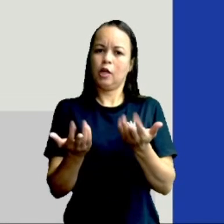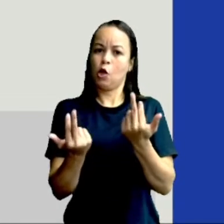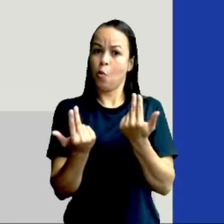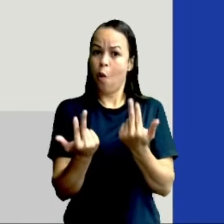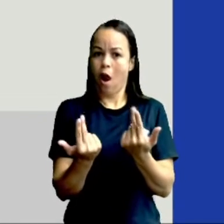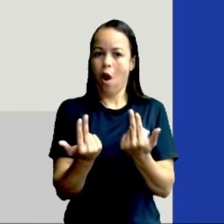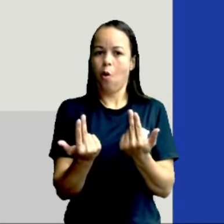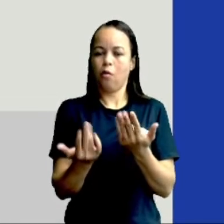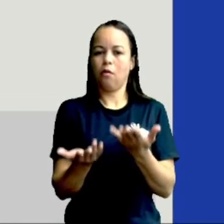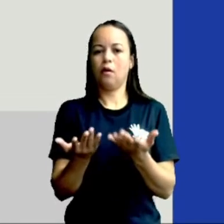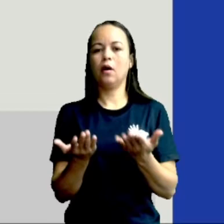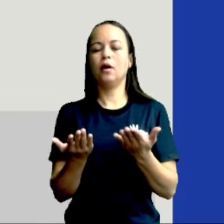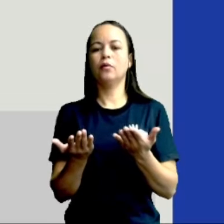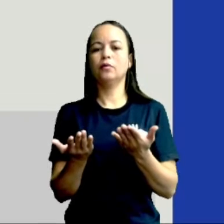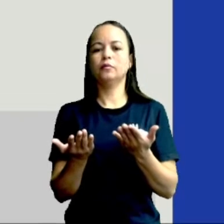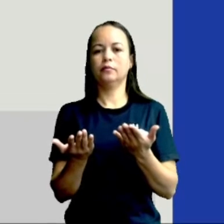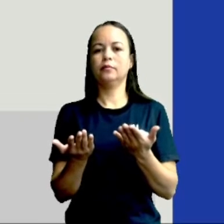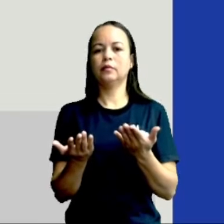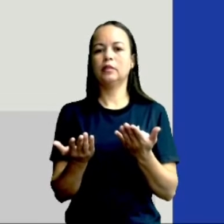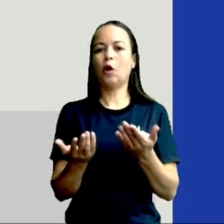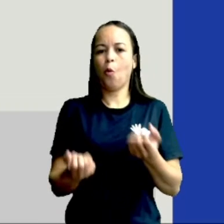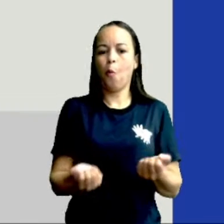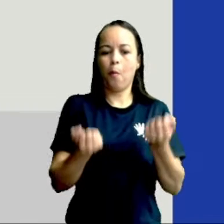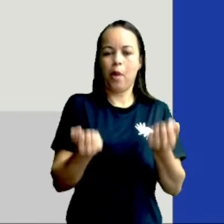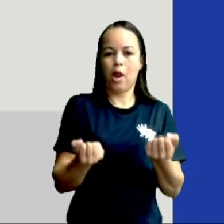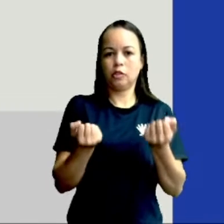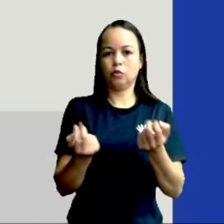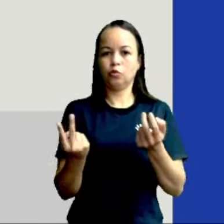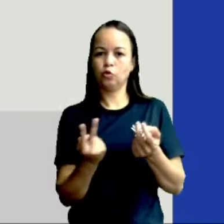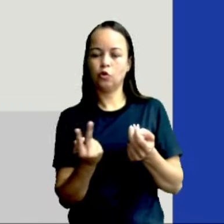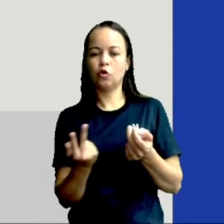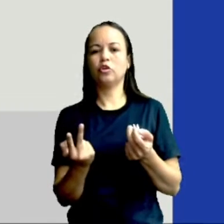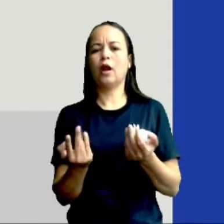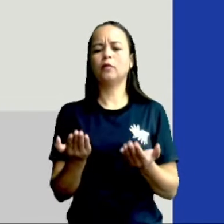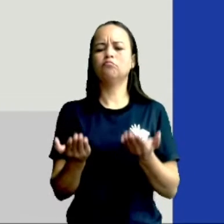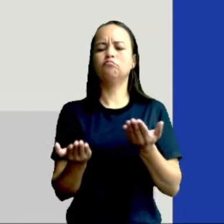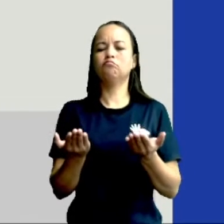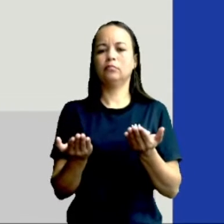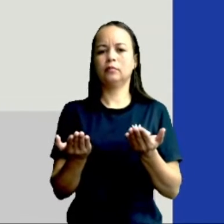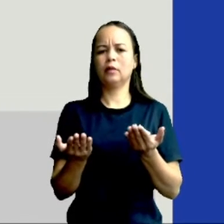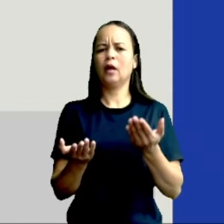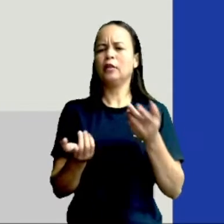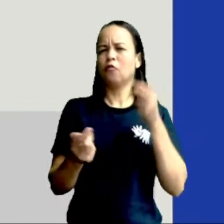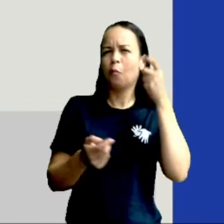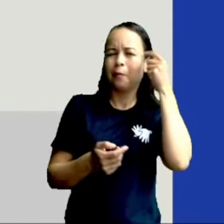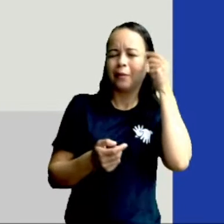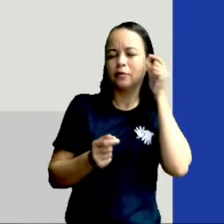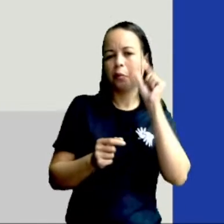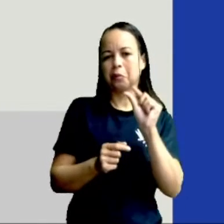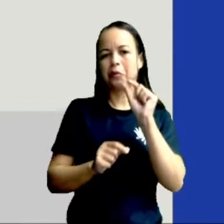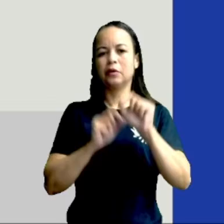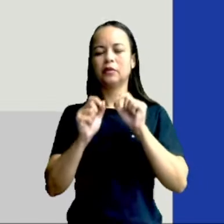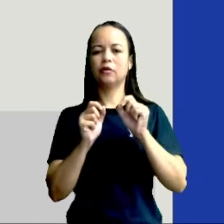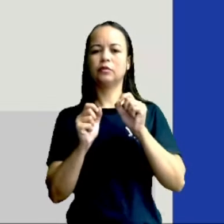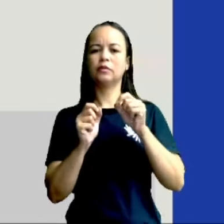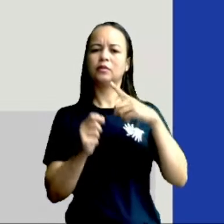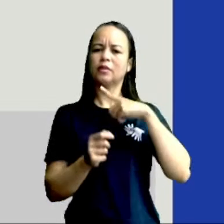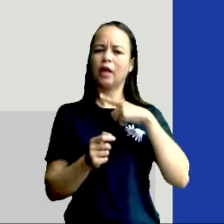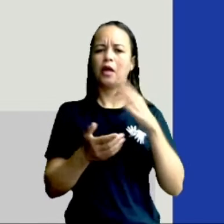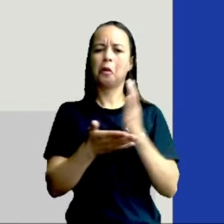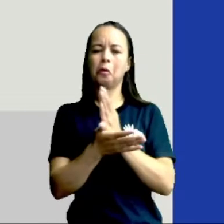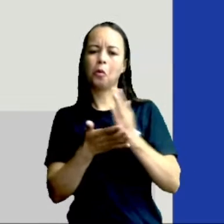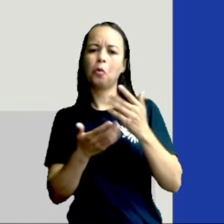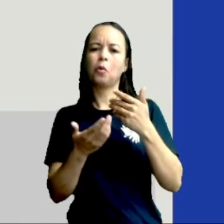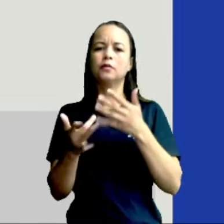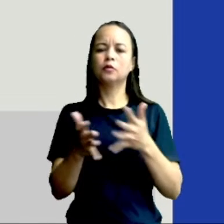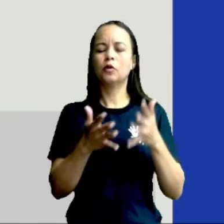pesos equivalentes que a equilibram. Então, vamos pensar aí um pouquinho. Tem algumas situações aí, um peso,